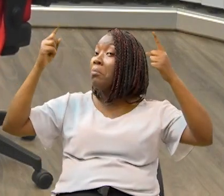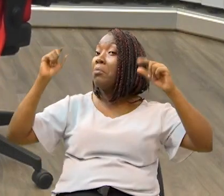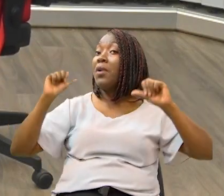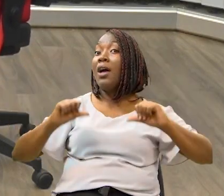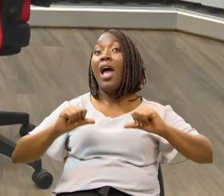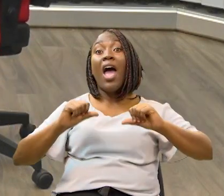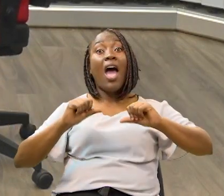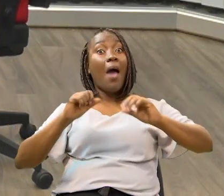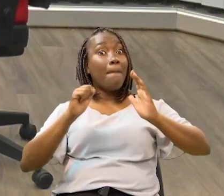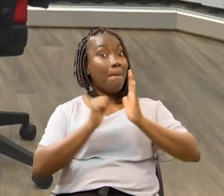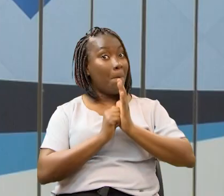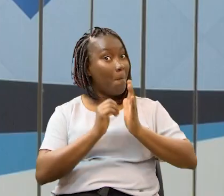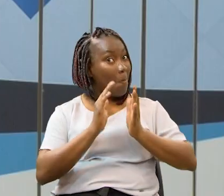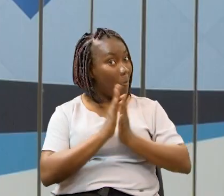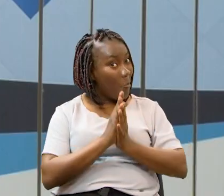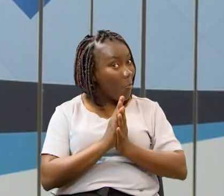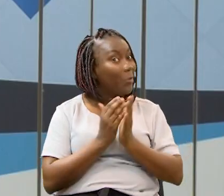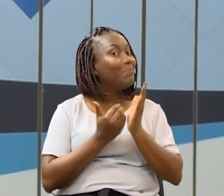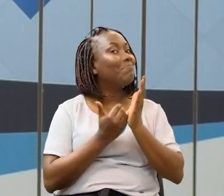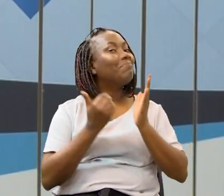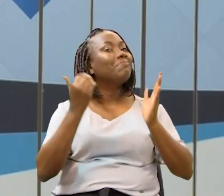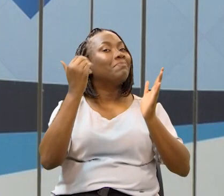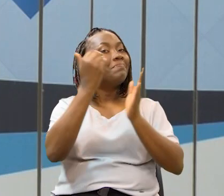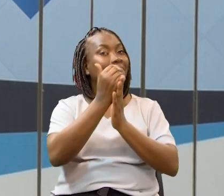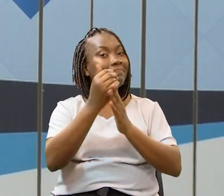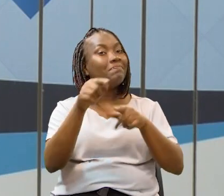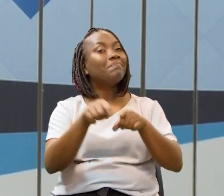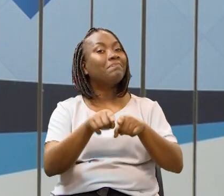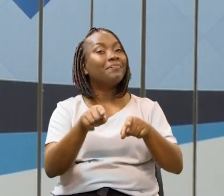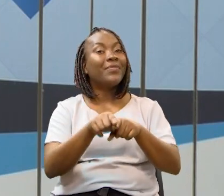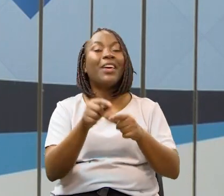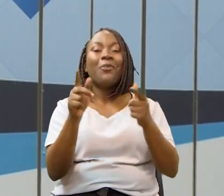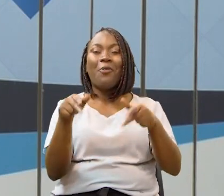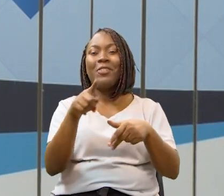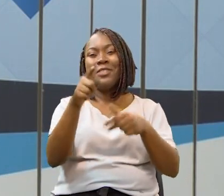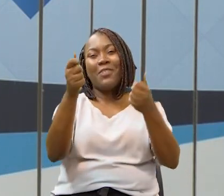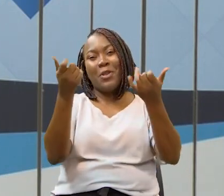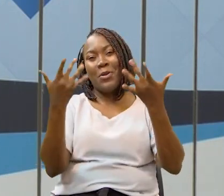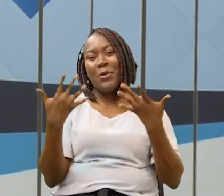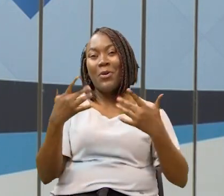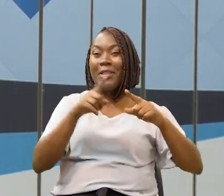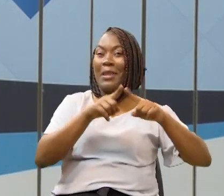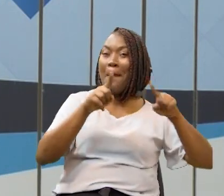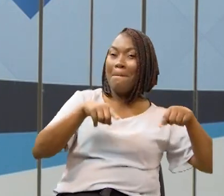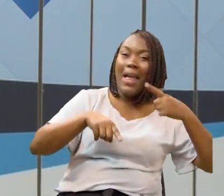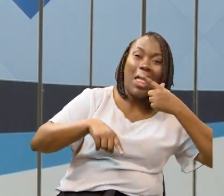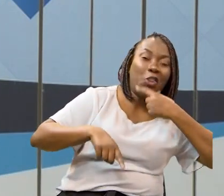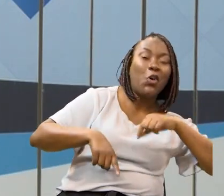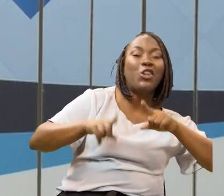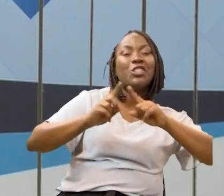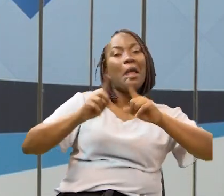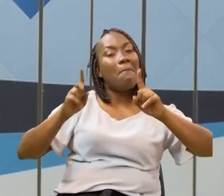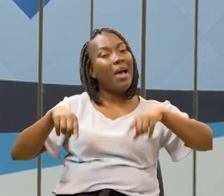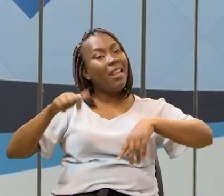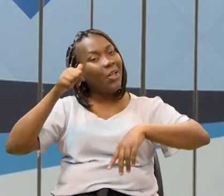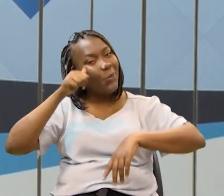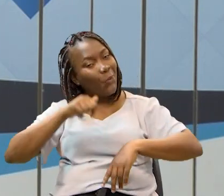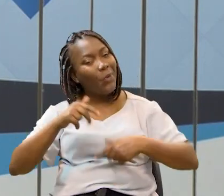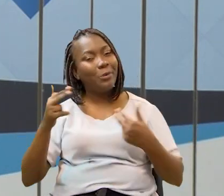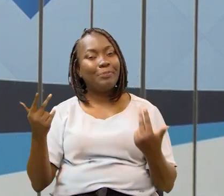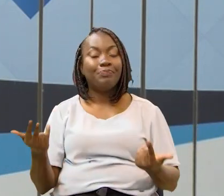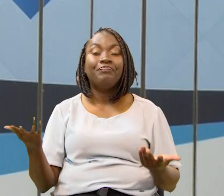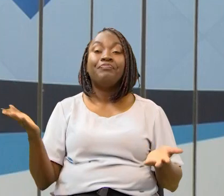isso, a multa eles aumentaram, inclusive, né? Então, quando a gente fala, igual você falou, né? Trabalhadores e trabalhadoras.